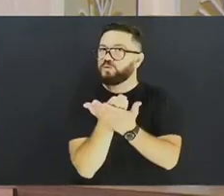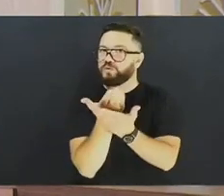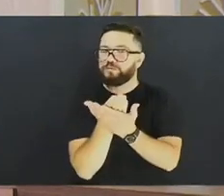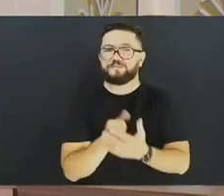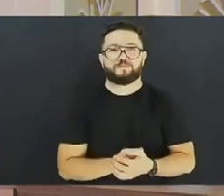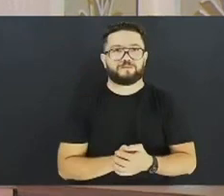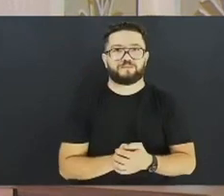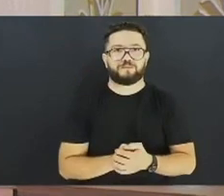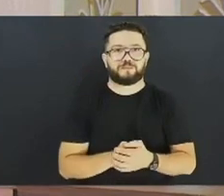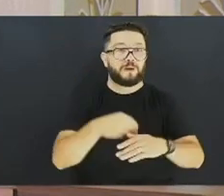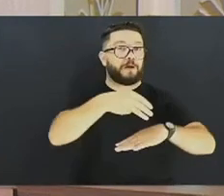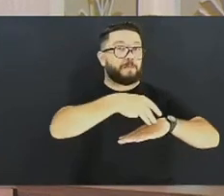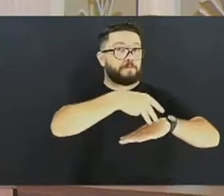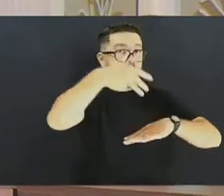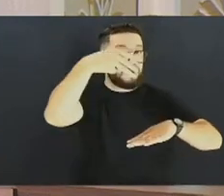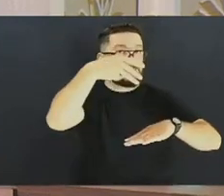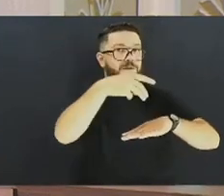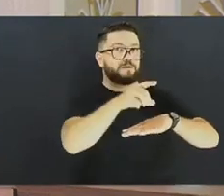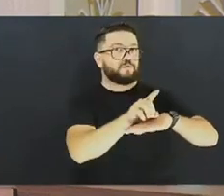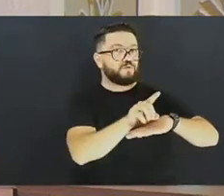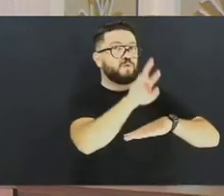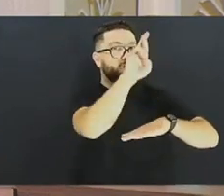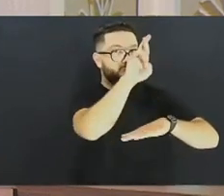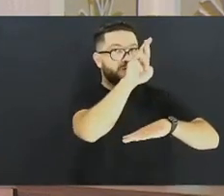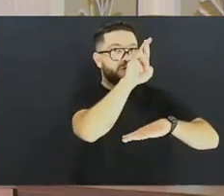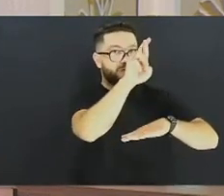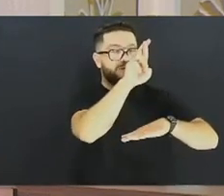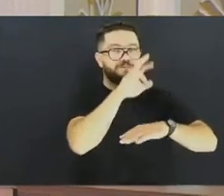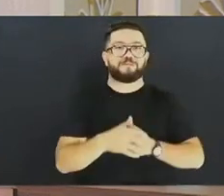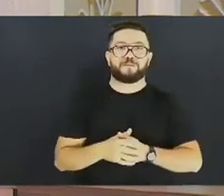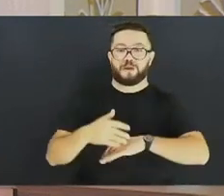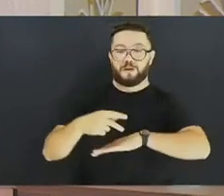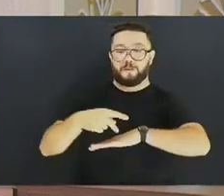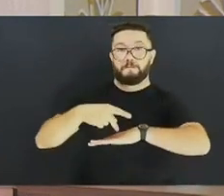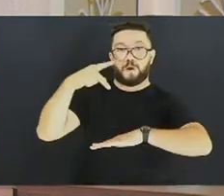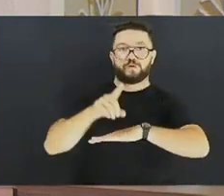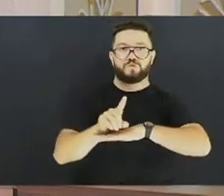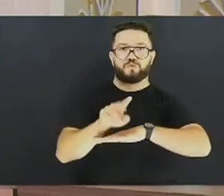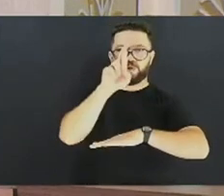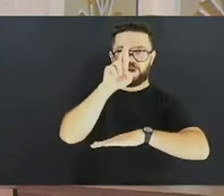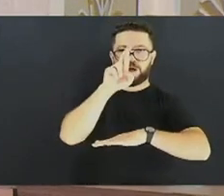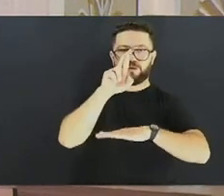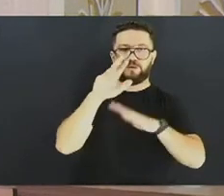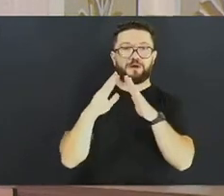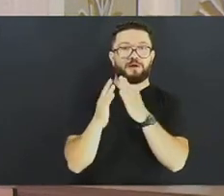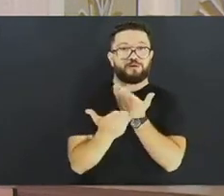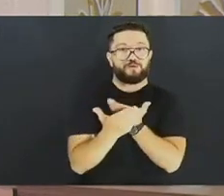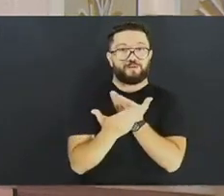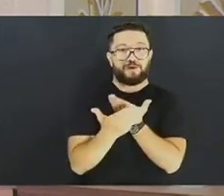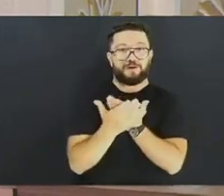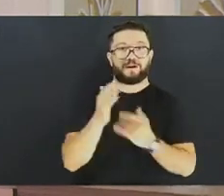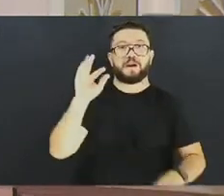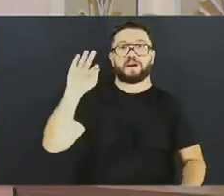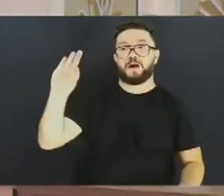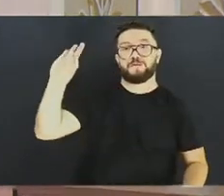doutor em fitotecnia, pós-doutorado pela Escola Superior de Rennes, na França. Eu vou parar